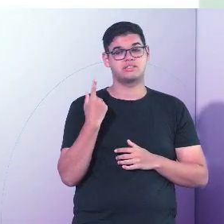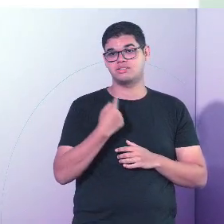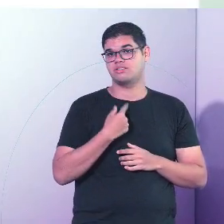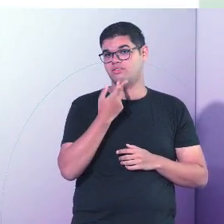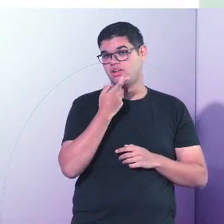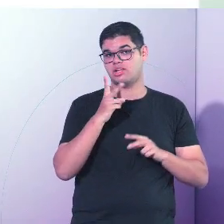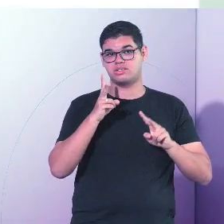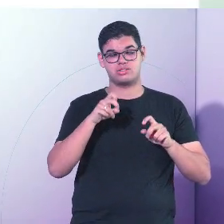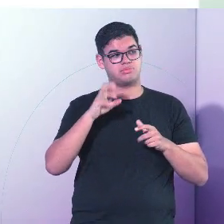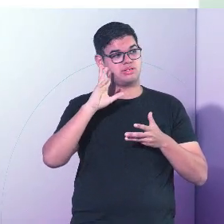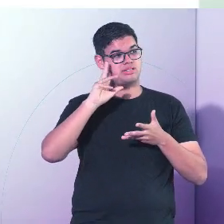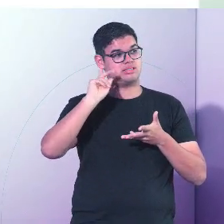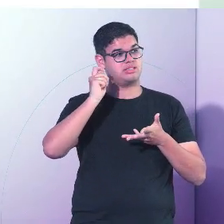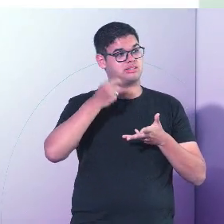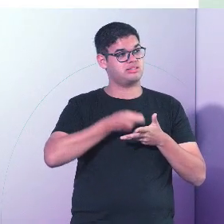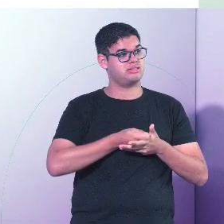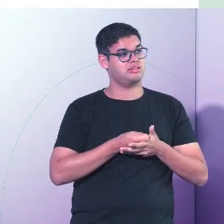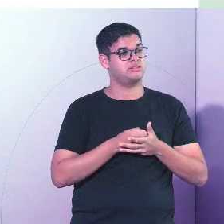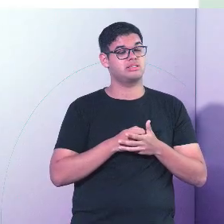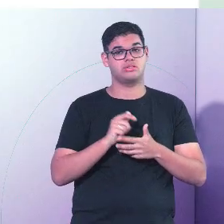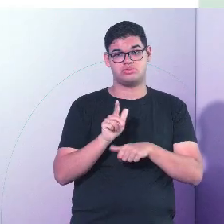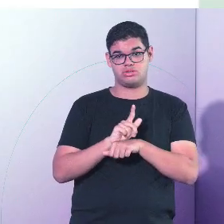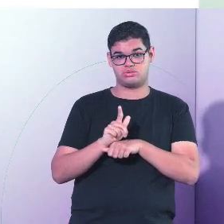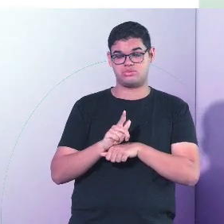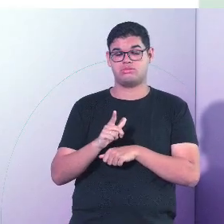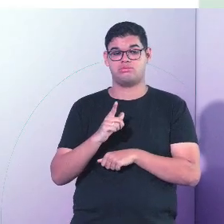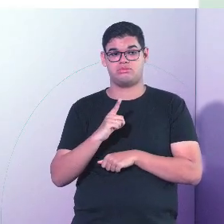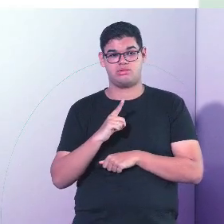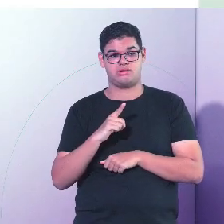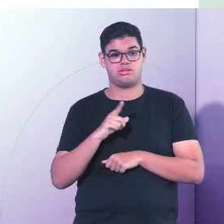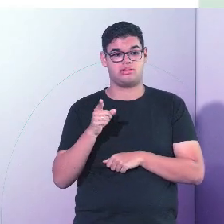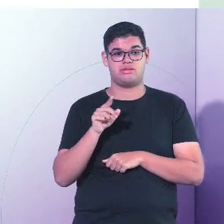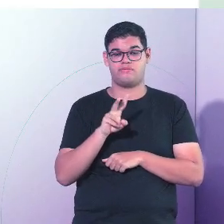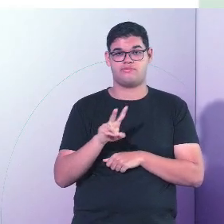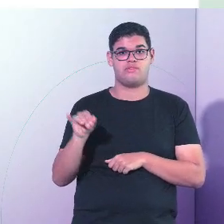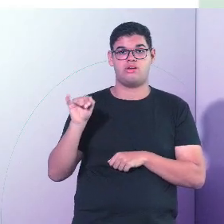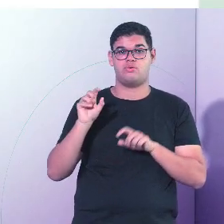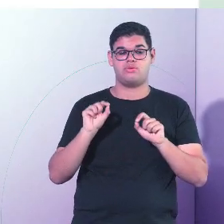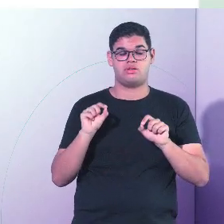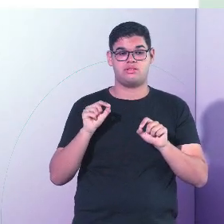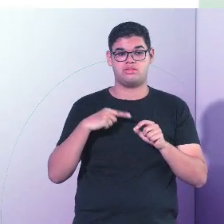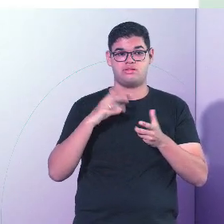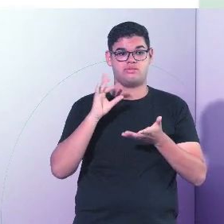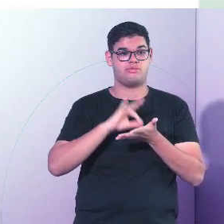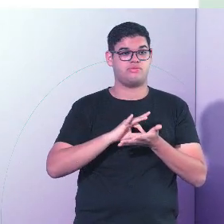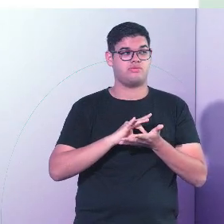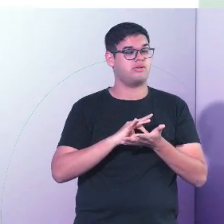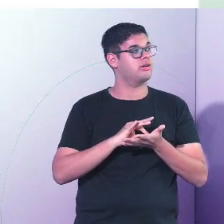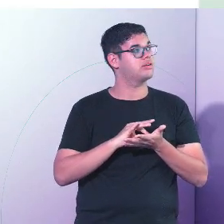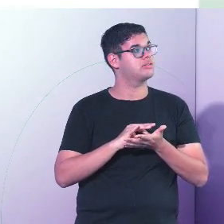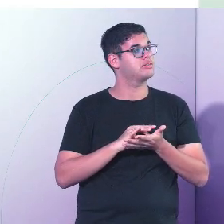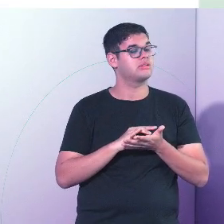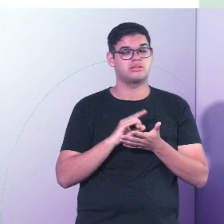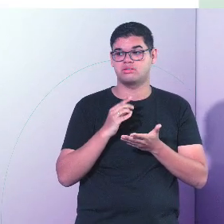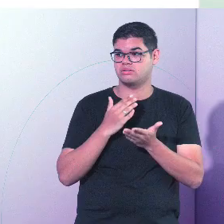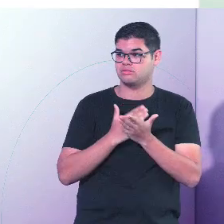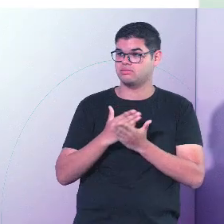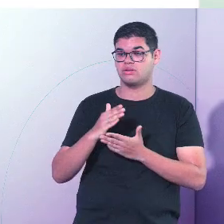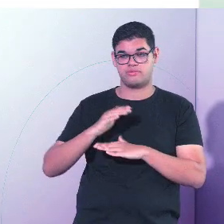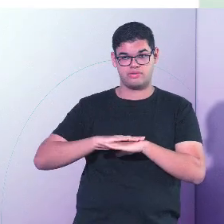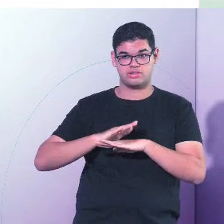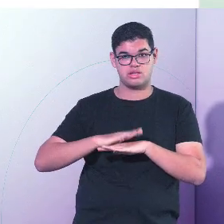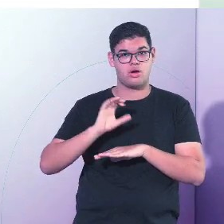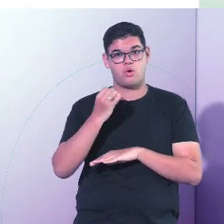essas decisões que um gestor toma, ele vai tomar baseado no fato de que quando ele incorporar ou não incorporar